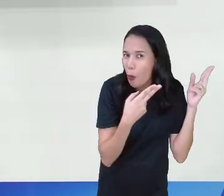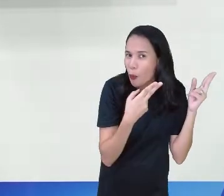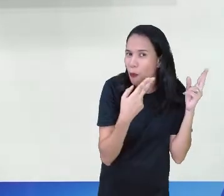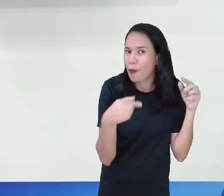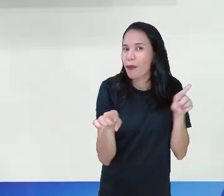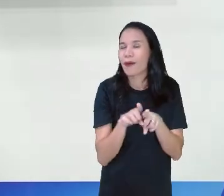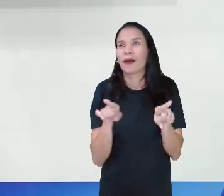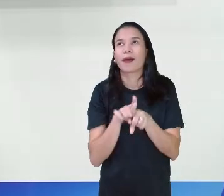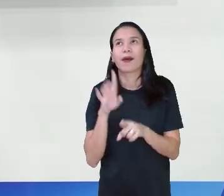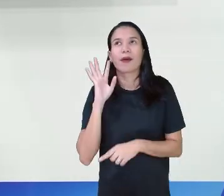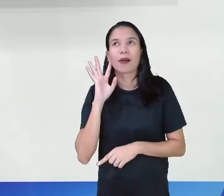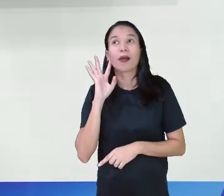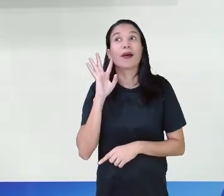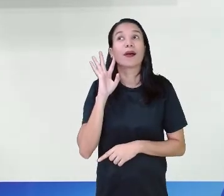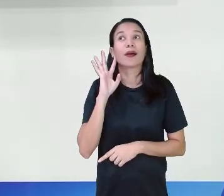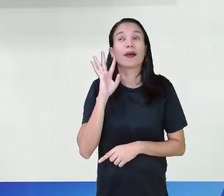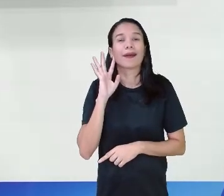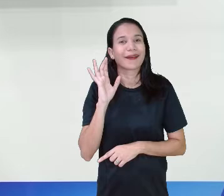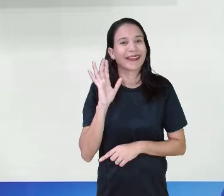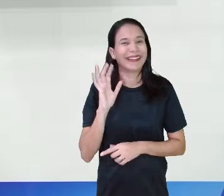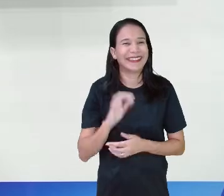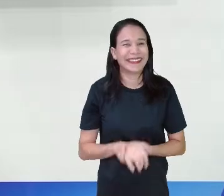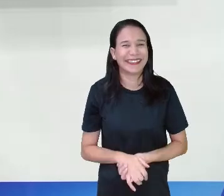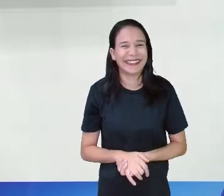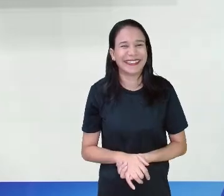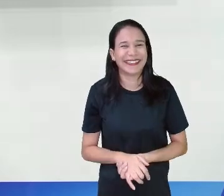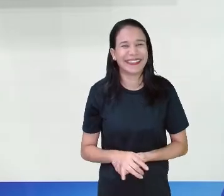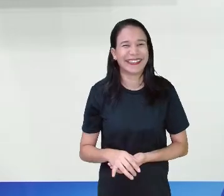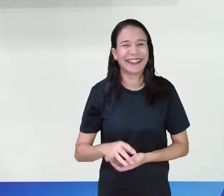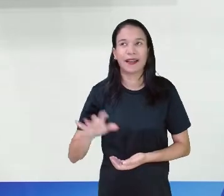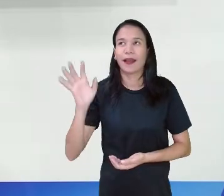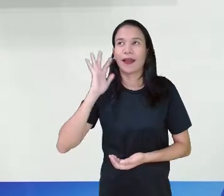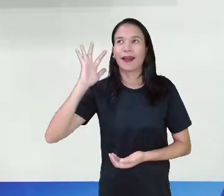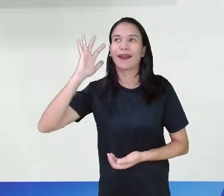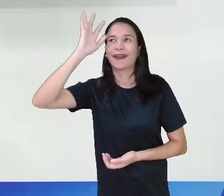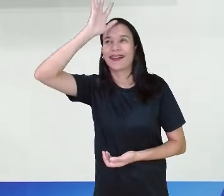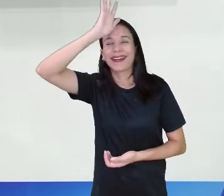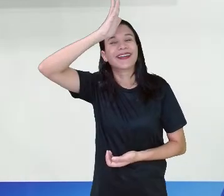também? Deu só... Rouco.